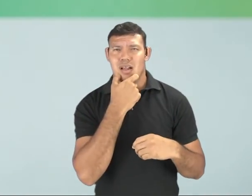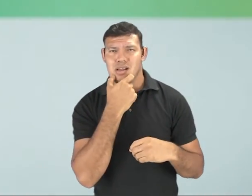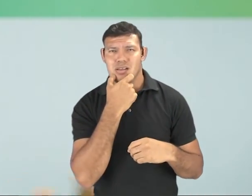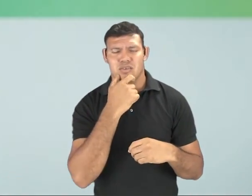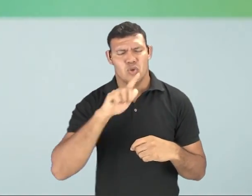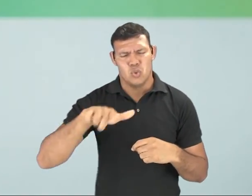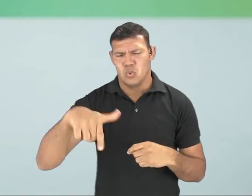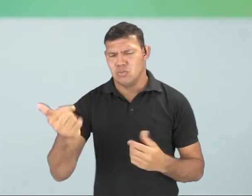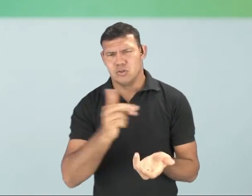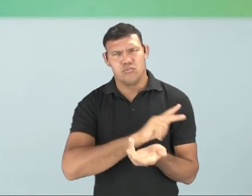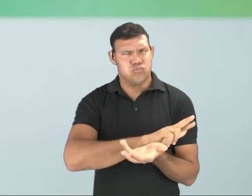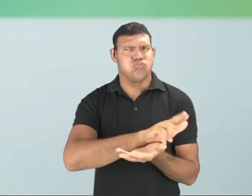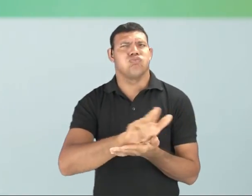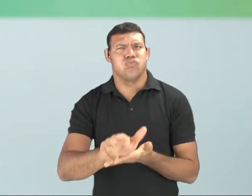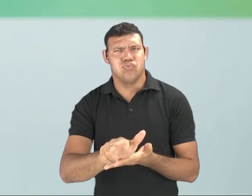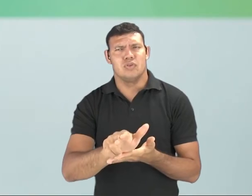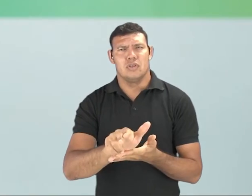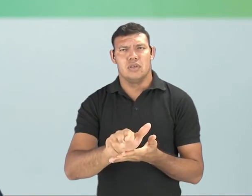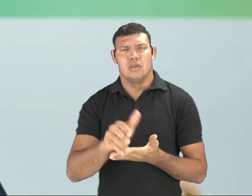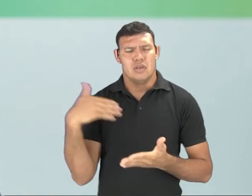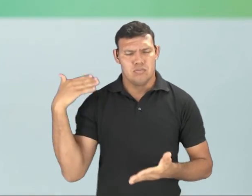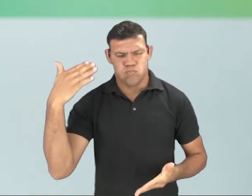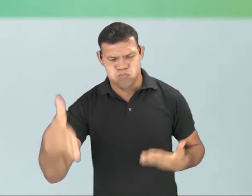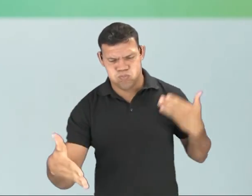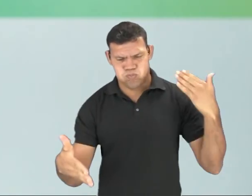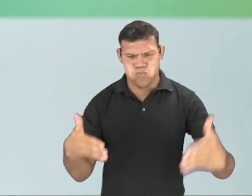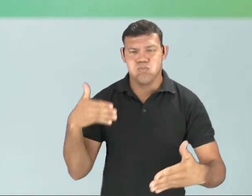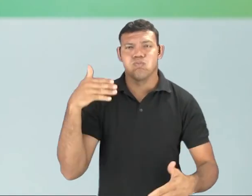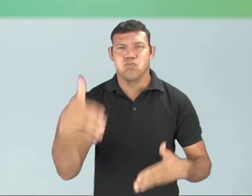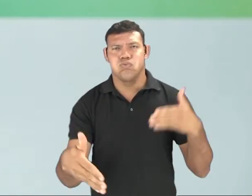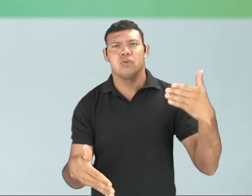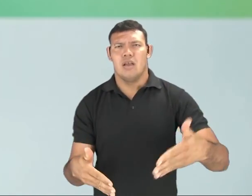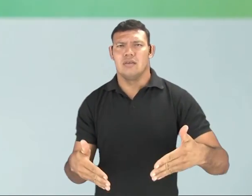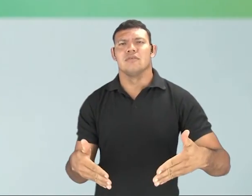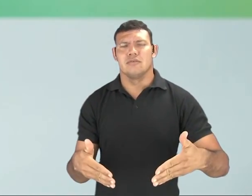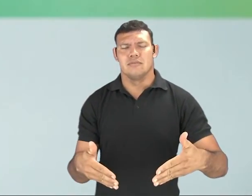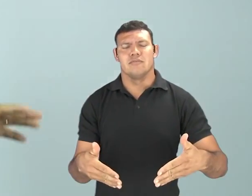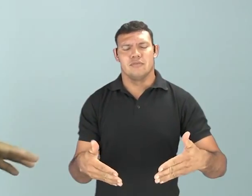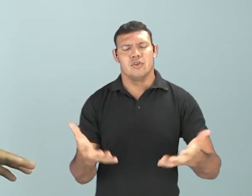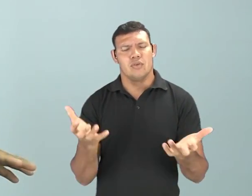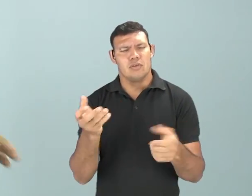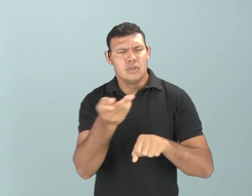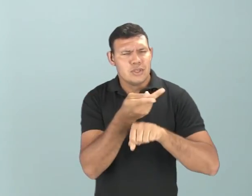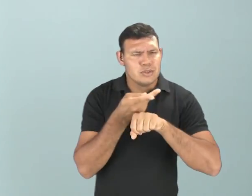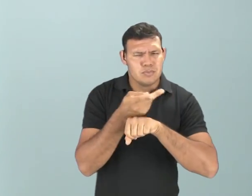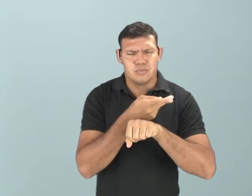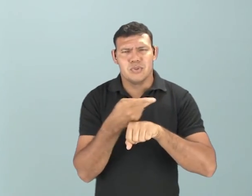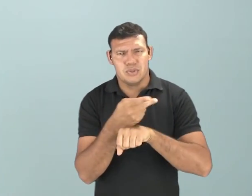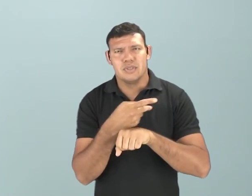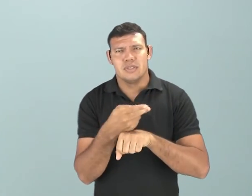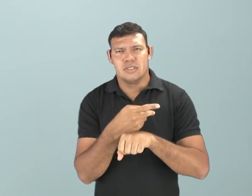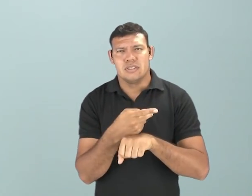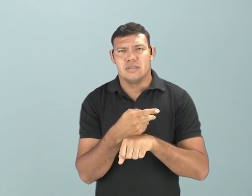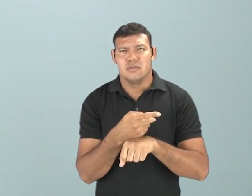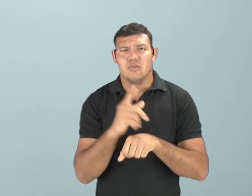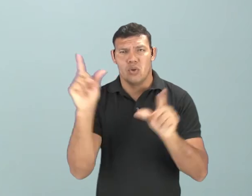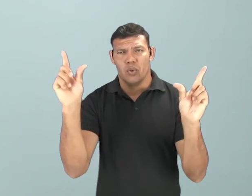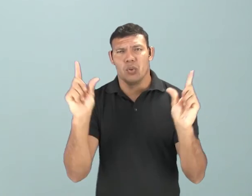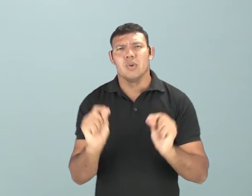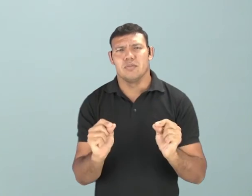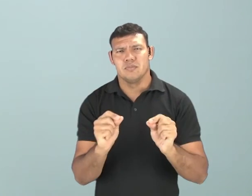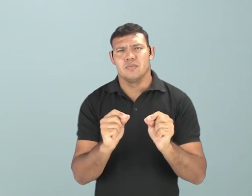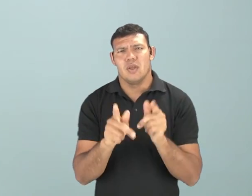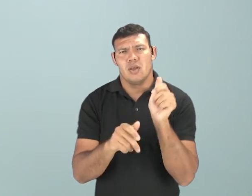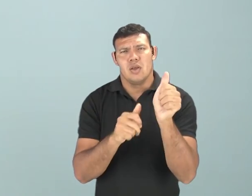e outros, pudessem sair de sua terra natal em busca de um lugar menos agitado, menos perseguições nesse